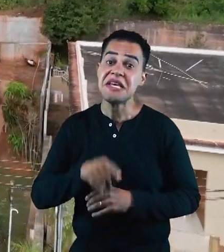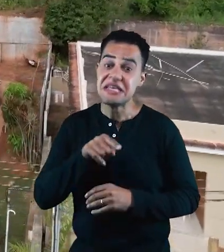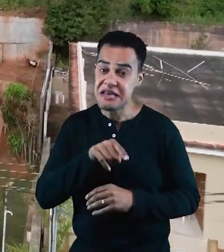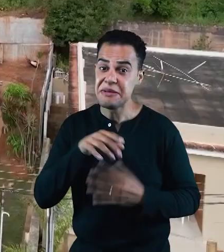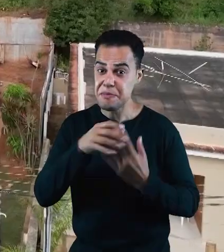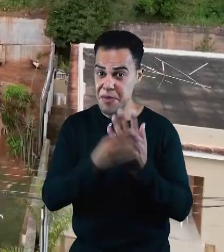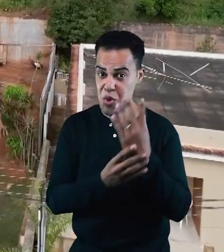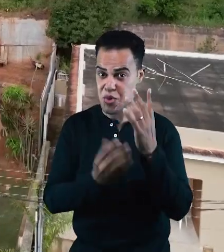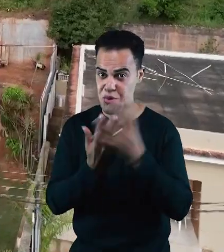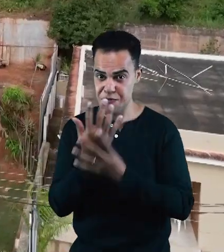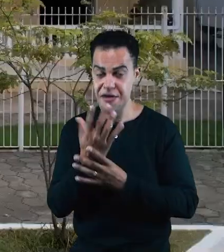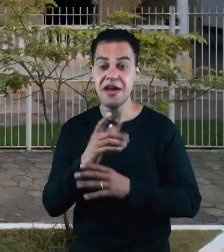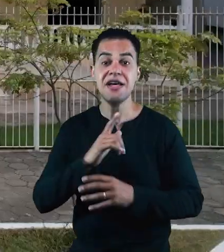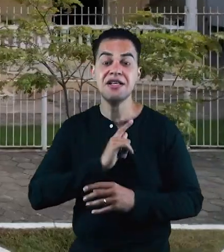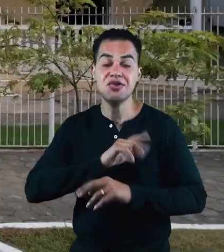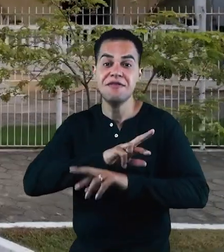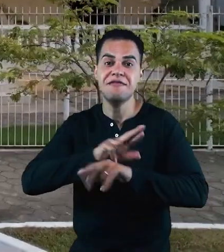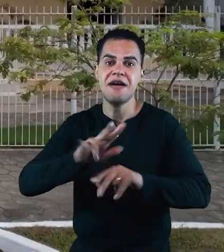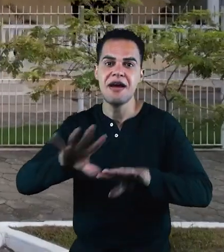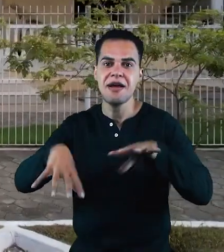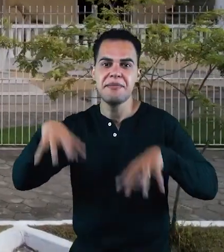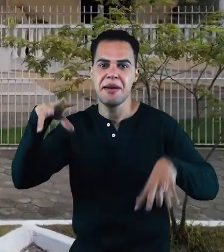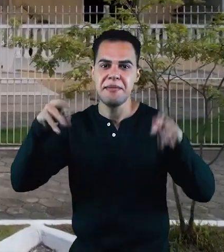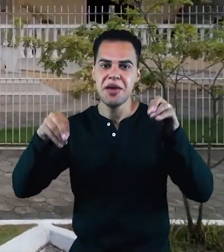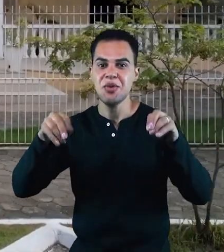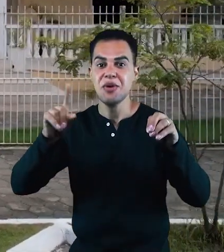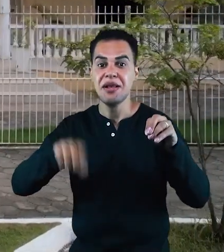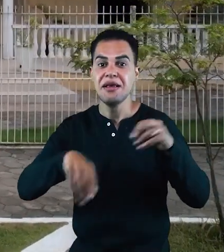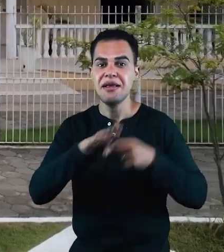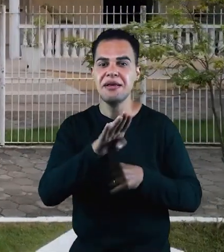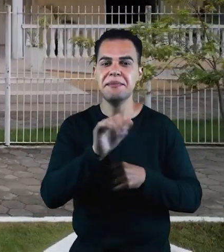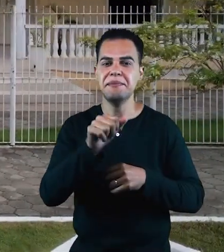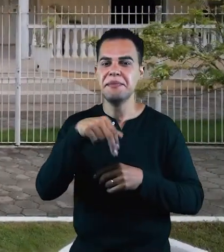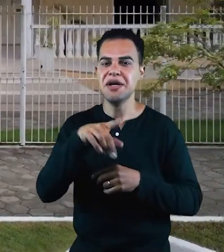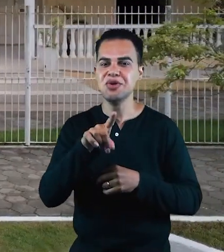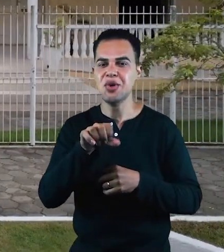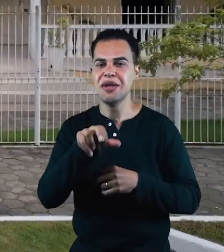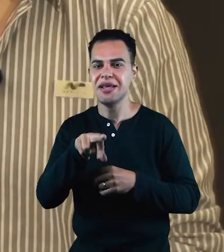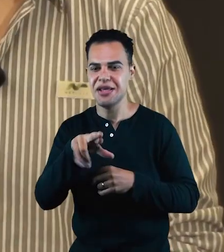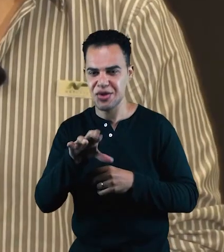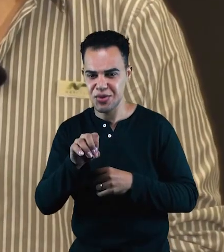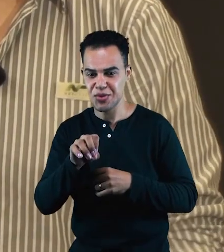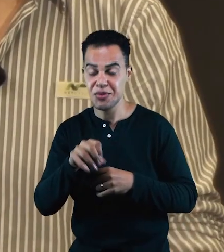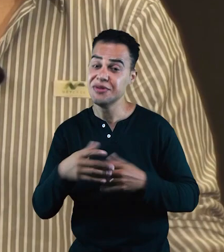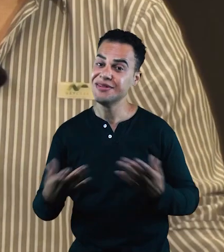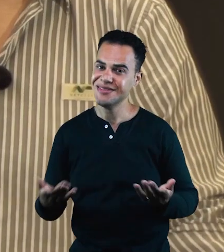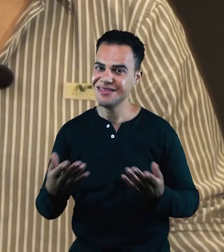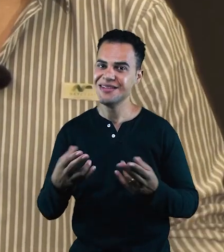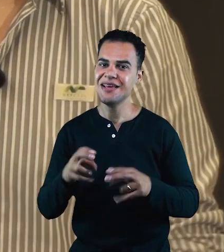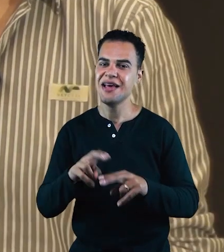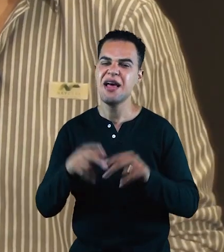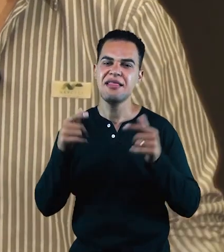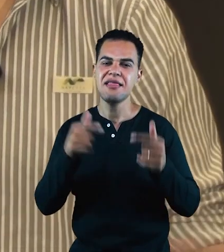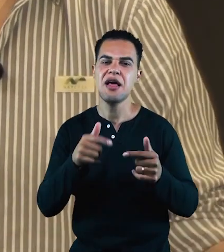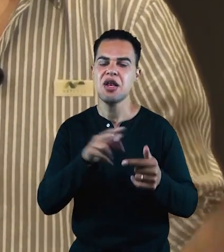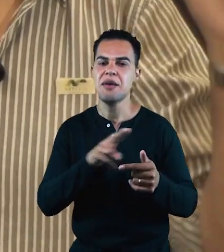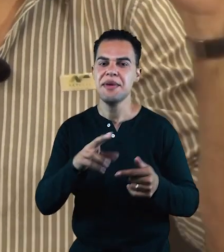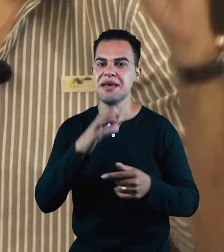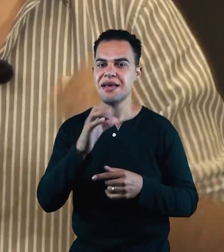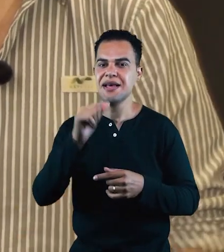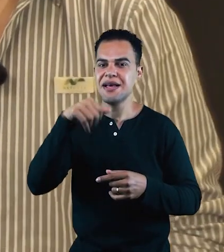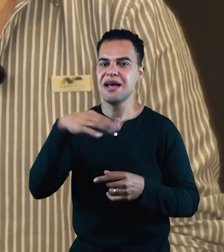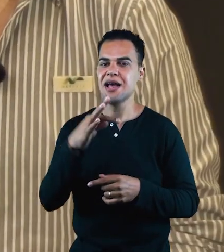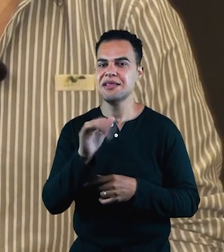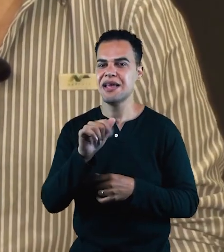com janelas e portas de madeira e colunas com espirais são retratadas. Cantagalo, né, em função do... Por isso que ele é o